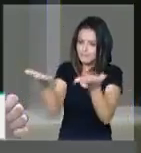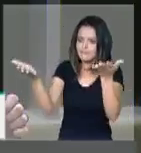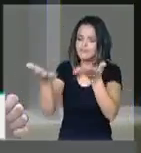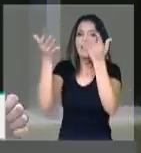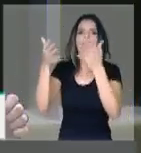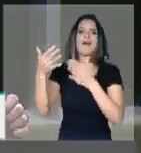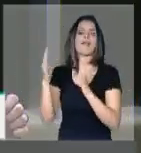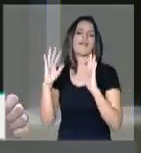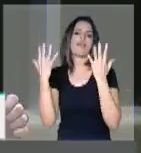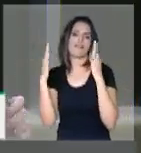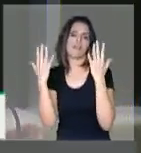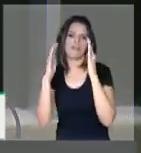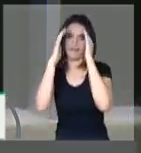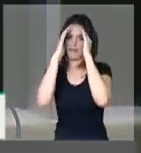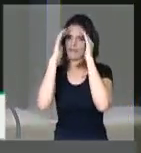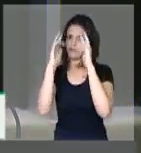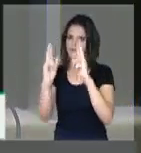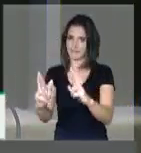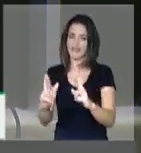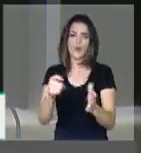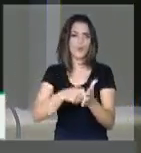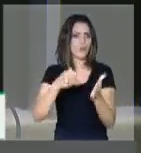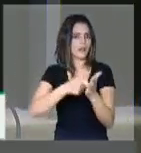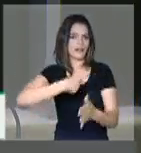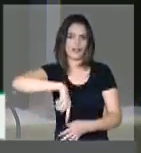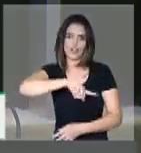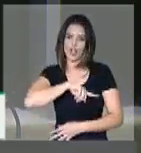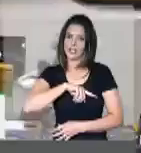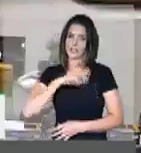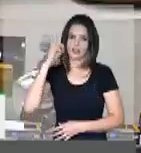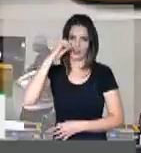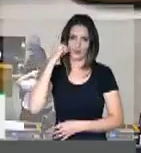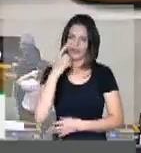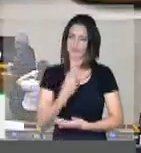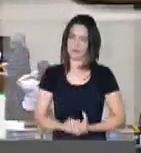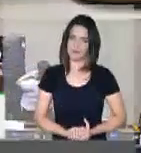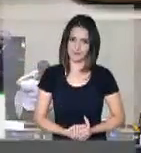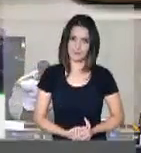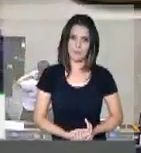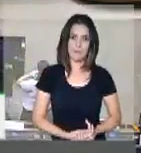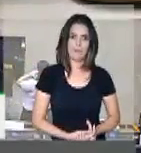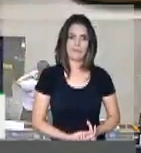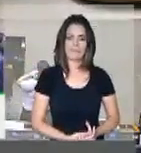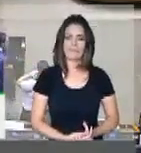toda a nossa consideração. Aliás, é uma obrigação de nossa parte. Deputado Cacá.